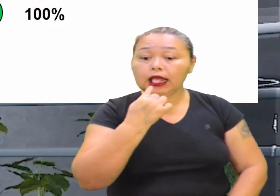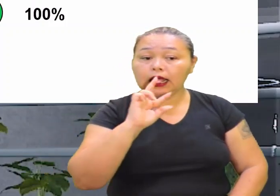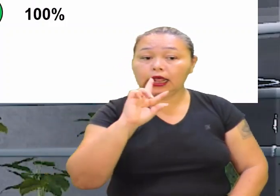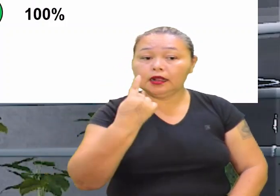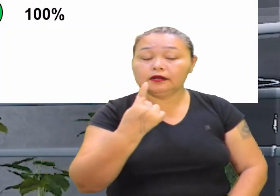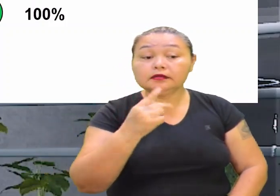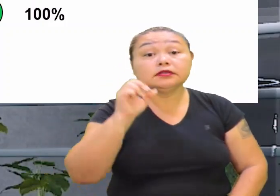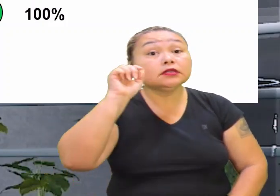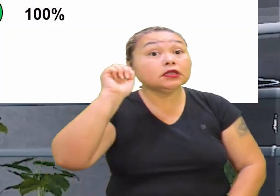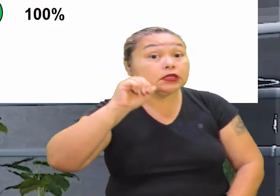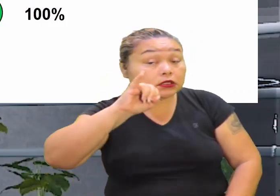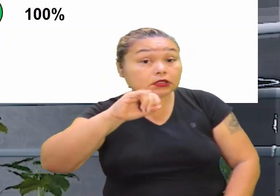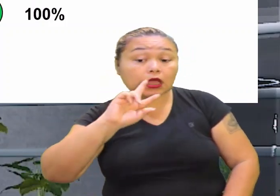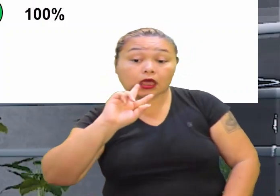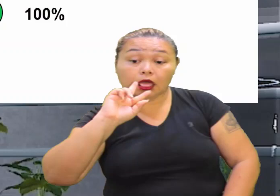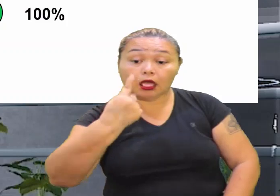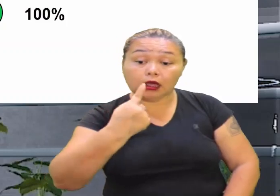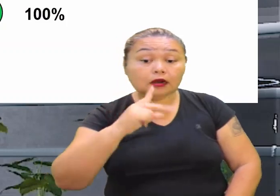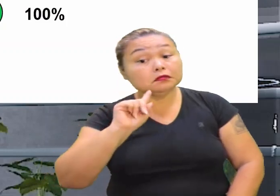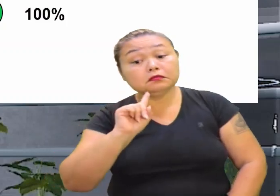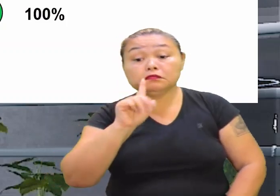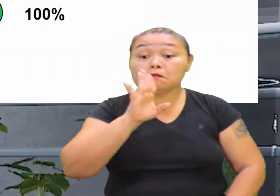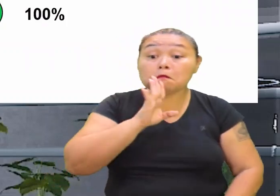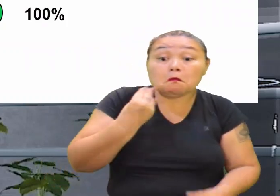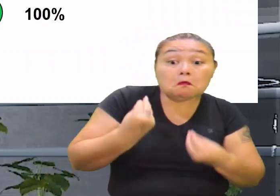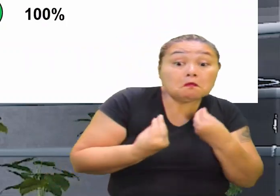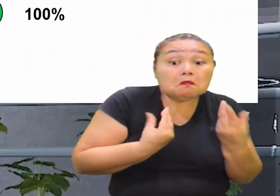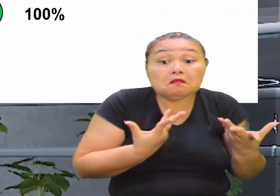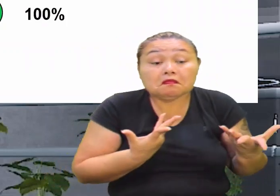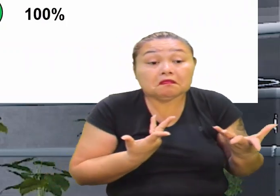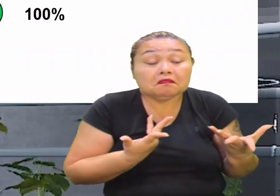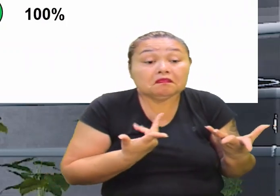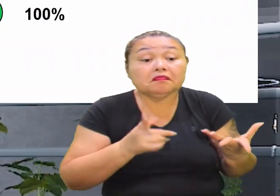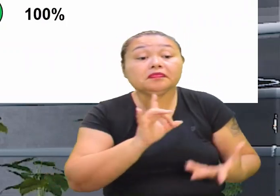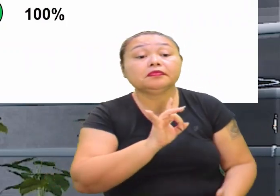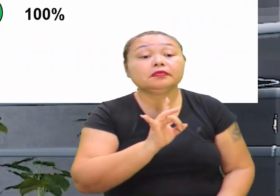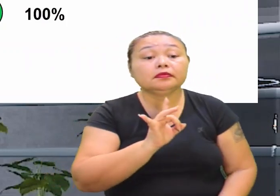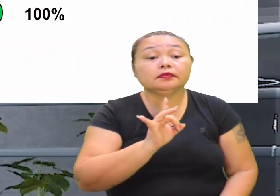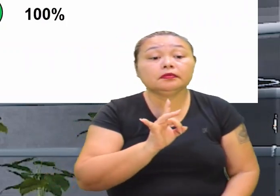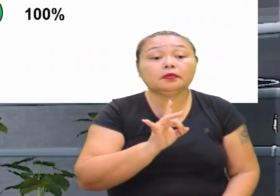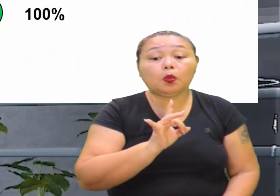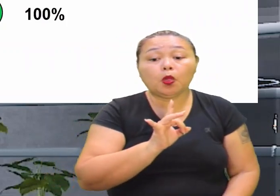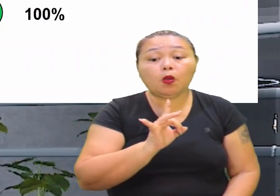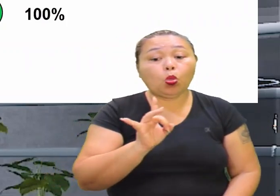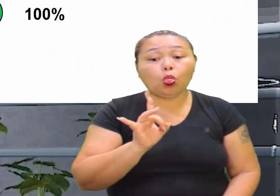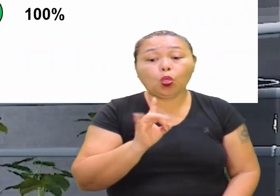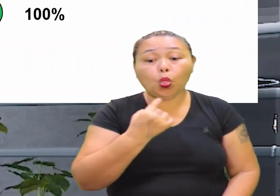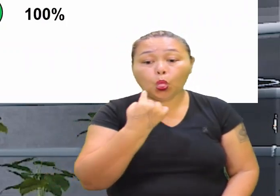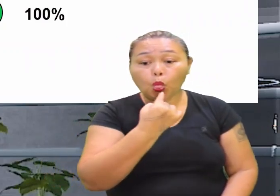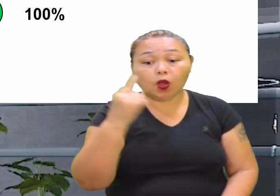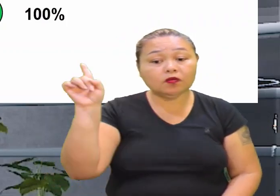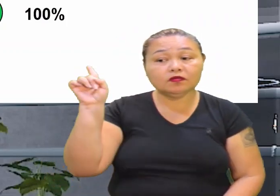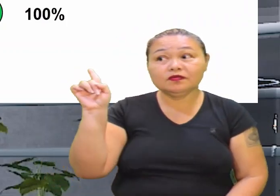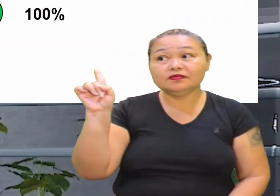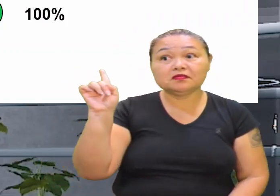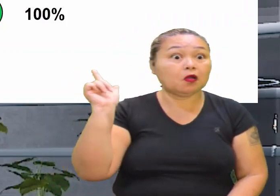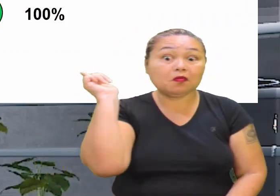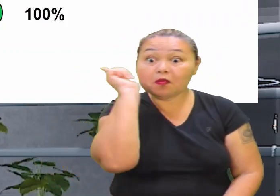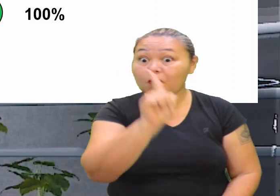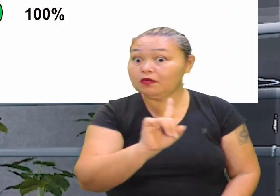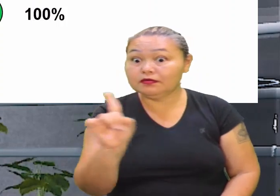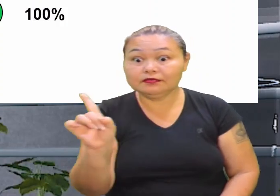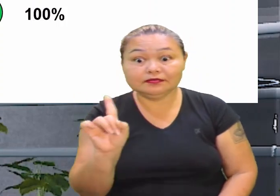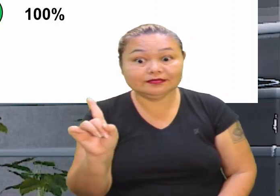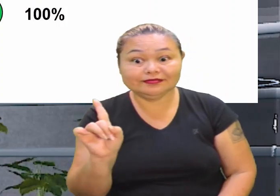Dobrar. Se você dobra ou se você não dobra. Como assim? Cada um faz assim, ó. Tem gente que não